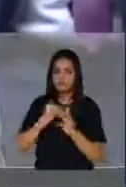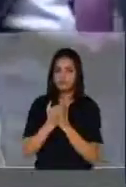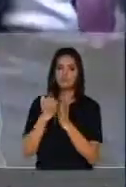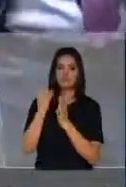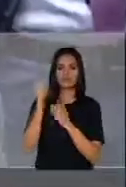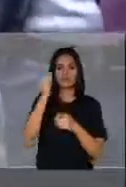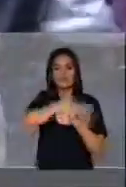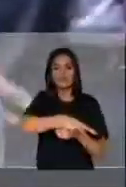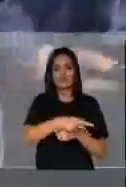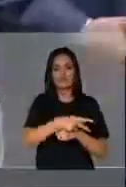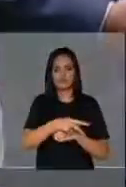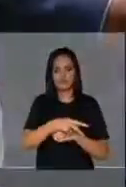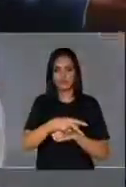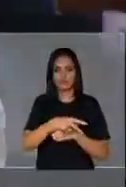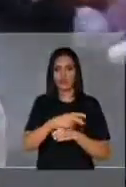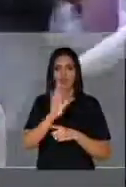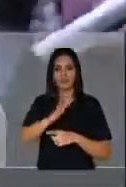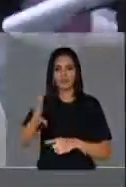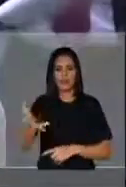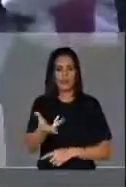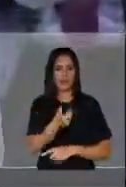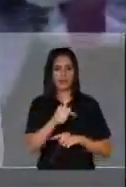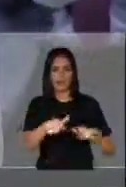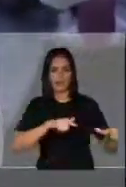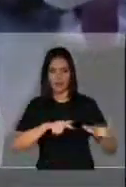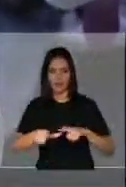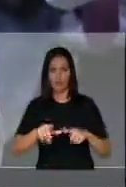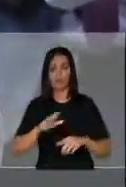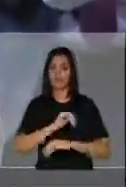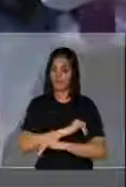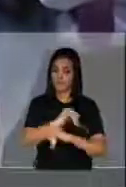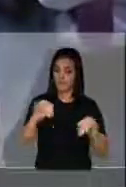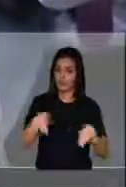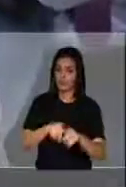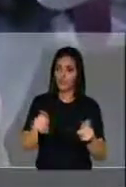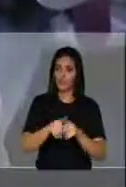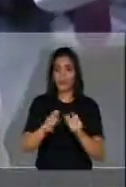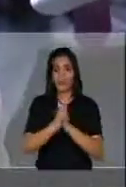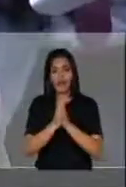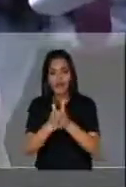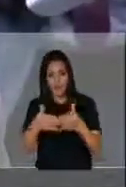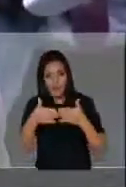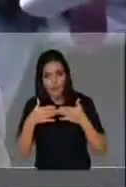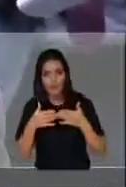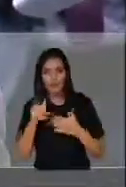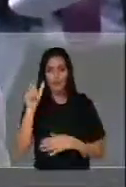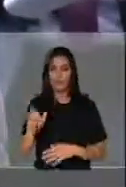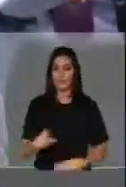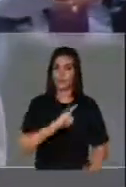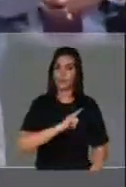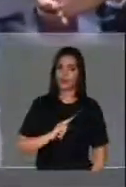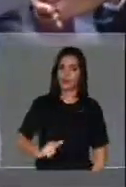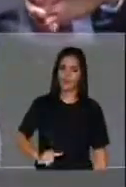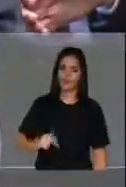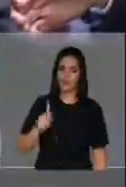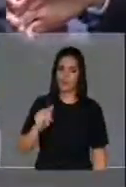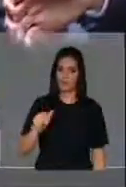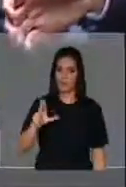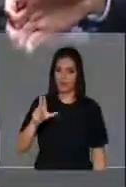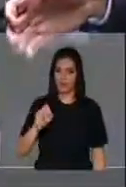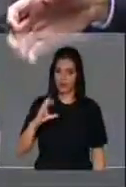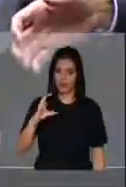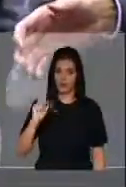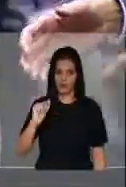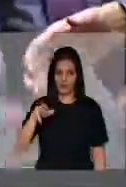um maravilhoso trabalho. E a gente faz aqui esse registro e, ao mesmo tempo, um apelo ao governador Paulo Câmara para que ele